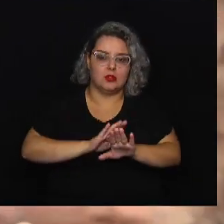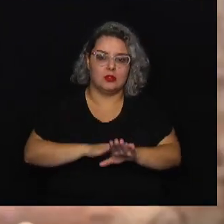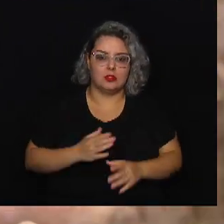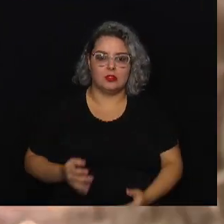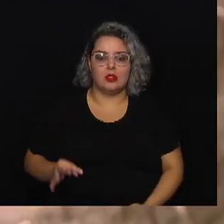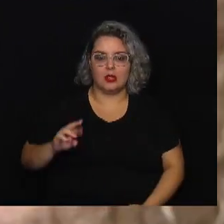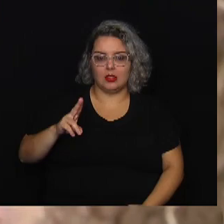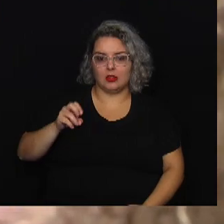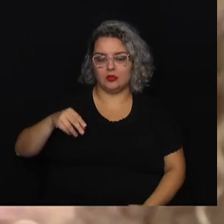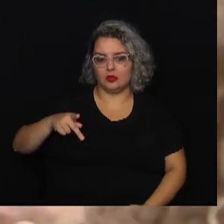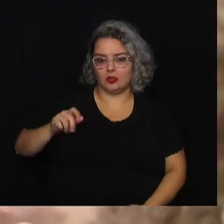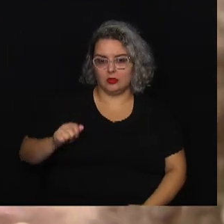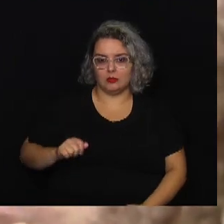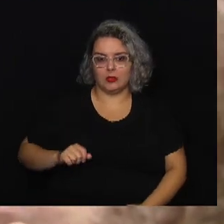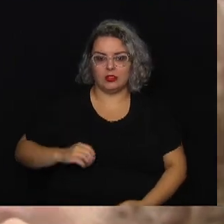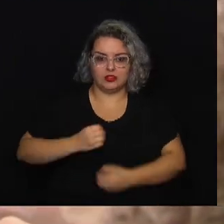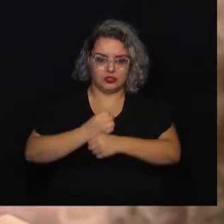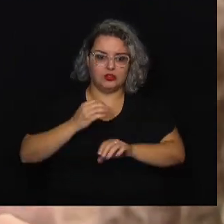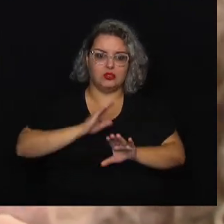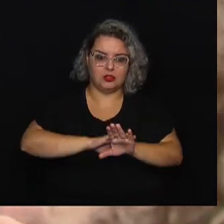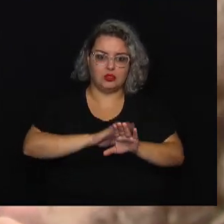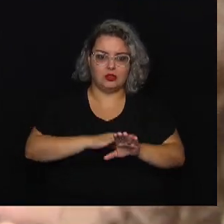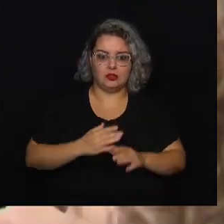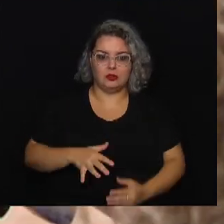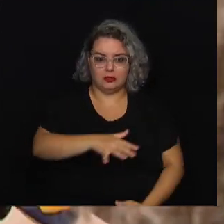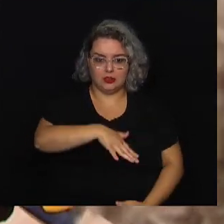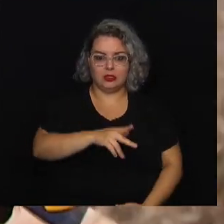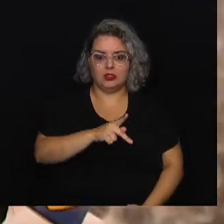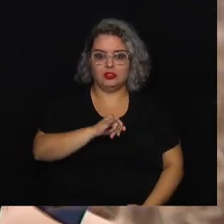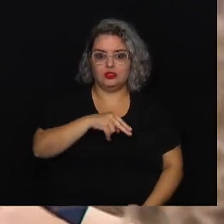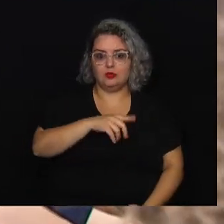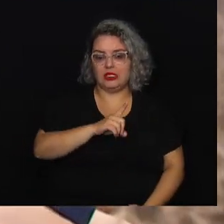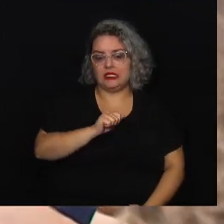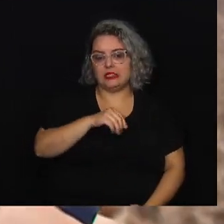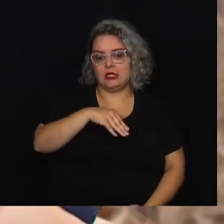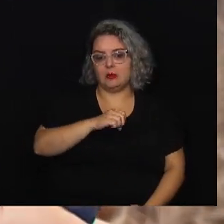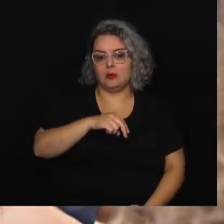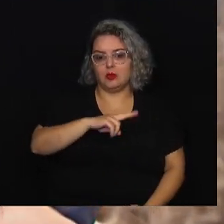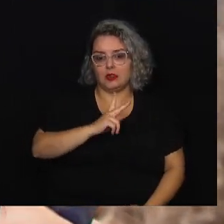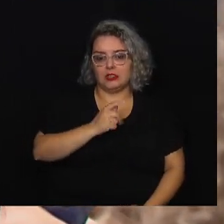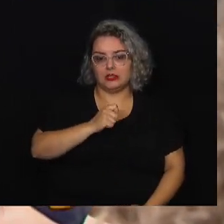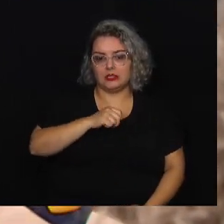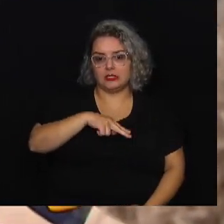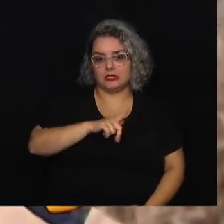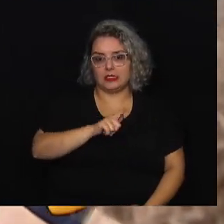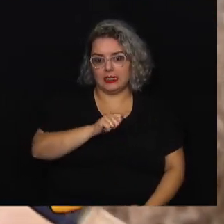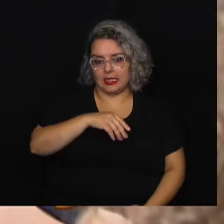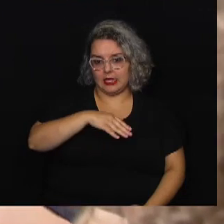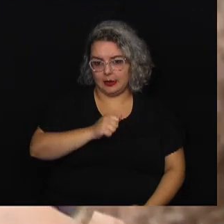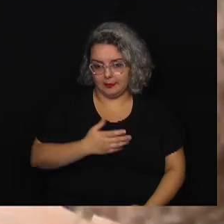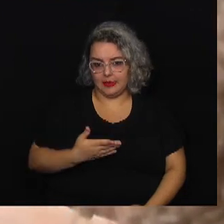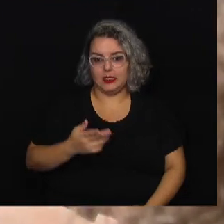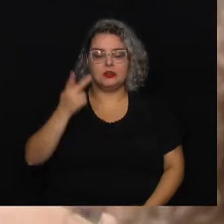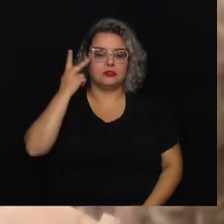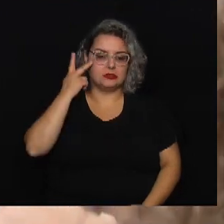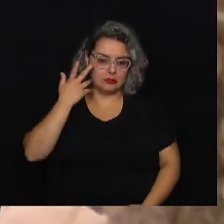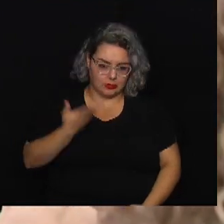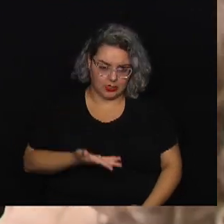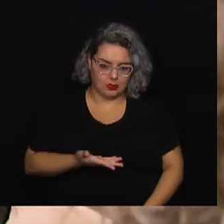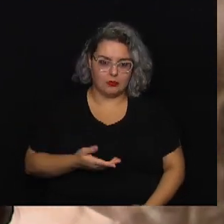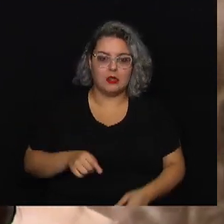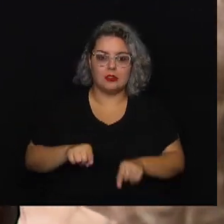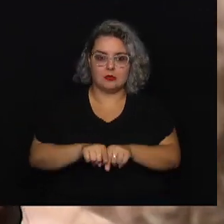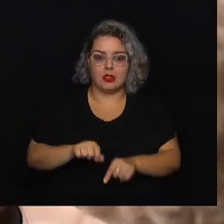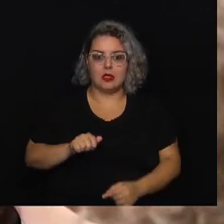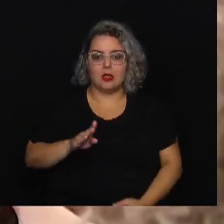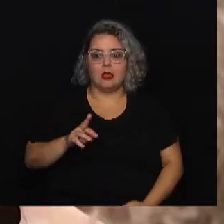engenharia especificamente é do 2º Batalhão de Engenharia de Combate de Pindamonhangaba, que é subordinada à 2ª Divisão de Exército de São Paulo, e a brigada aqui de Campinas,